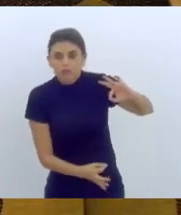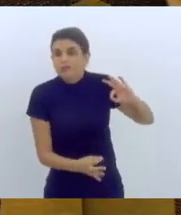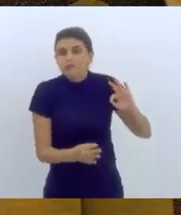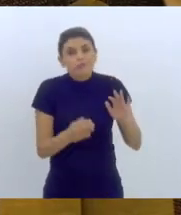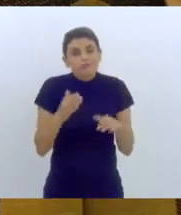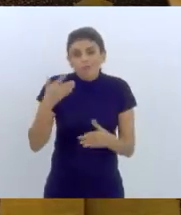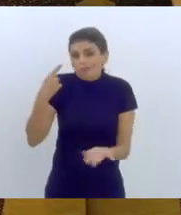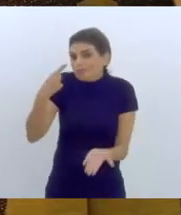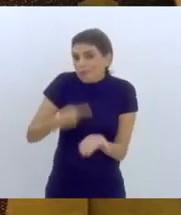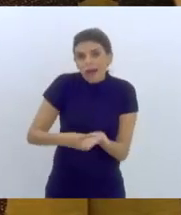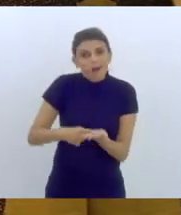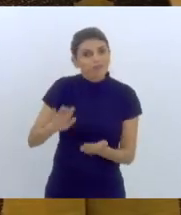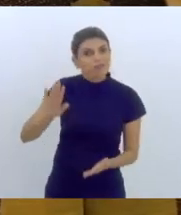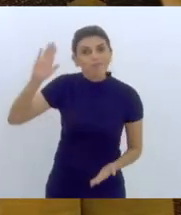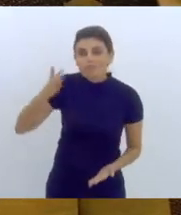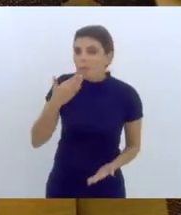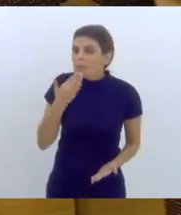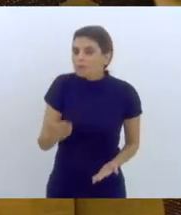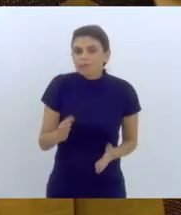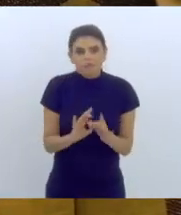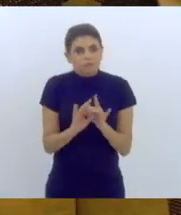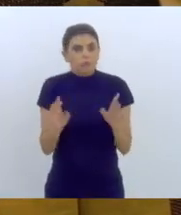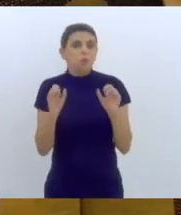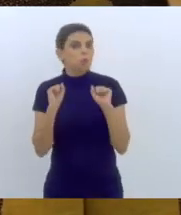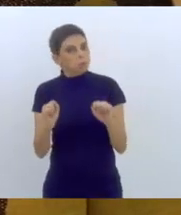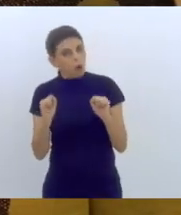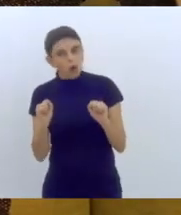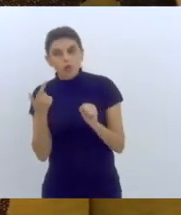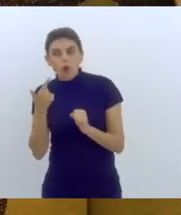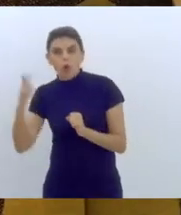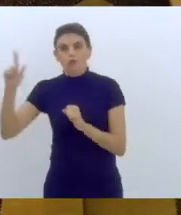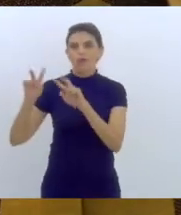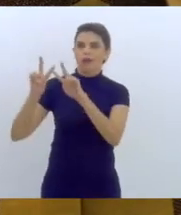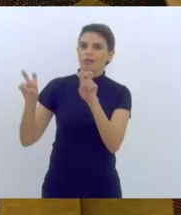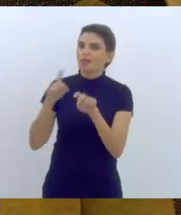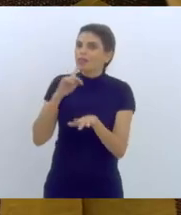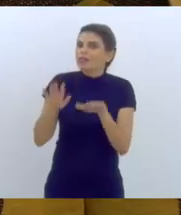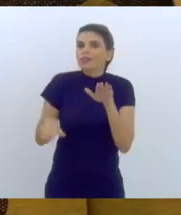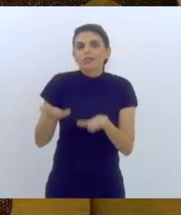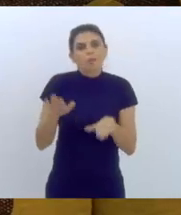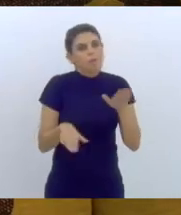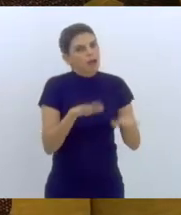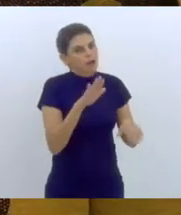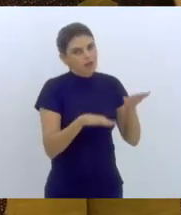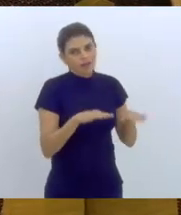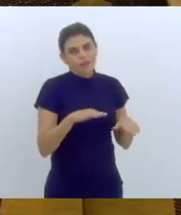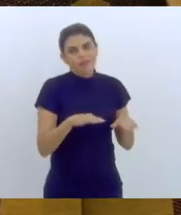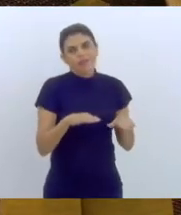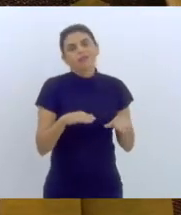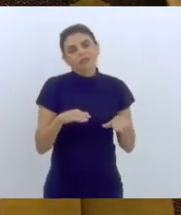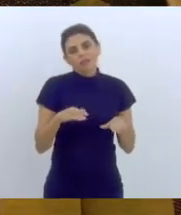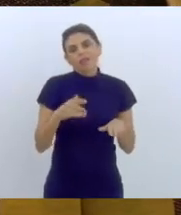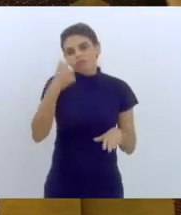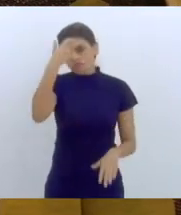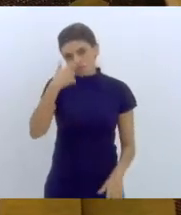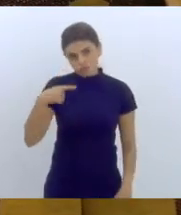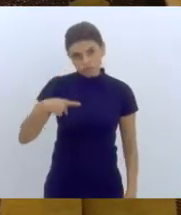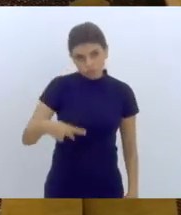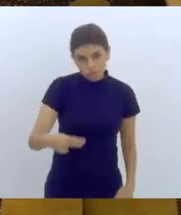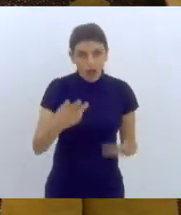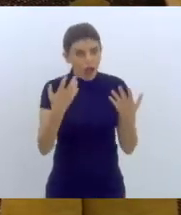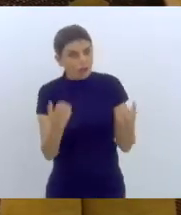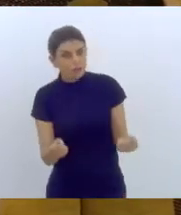referente, a questão de ordem é mais, pode ser sobre outro assunto, mas depende da presidência acatar ou não,